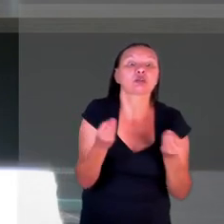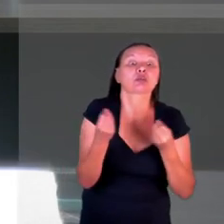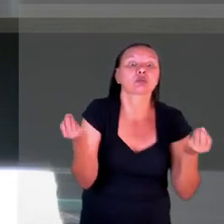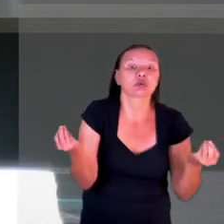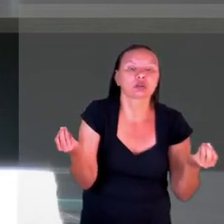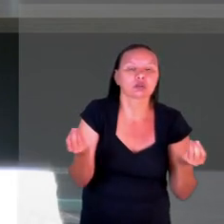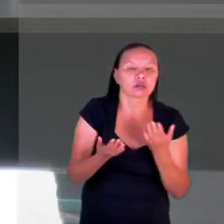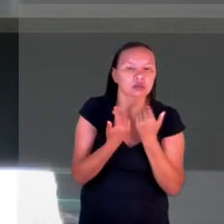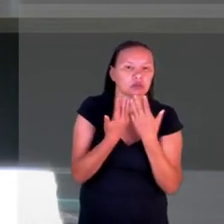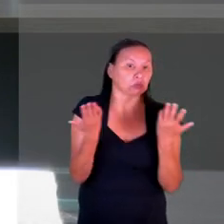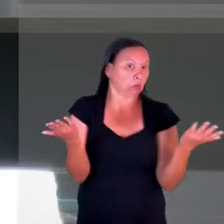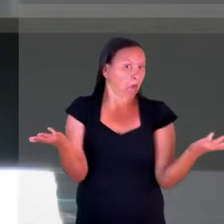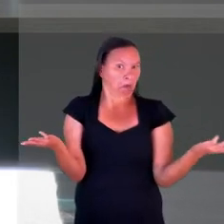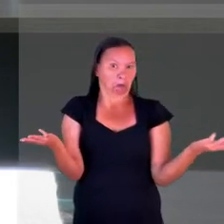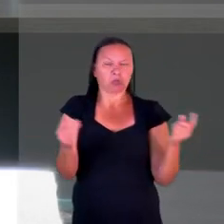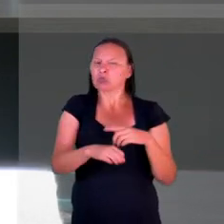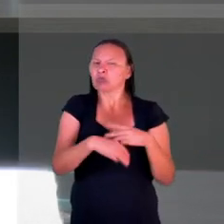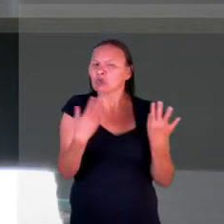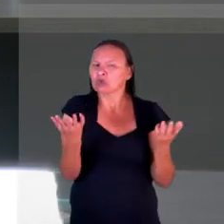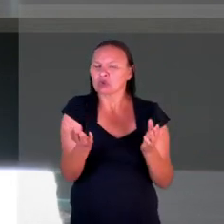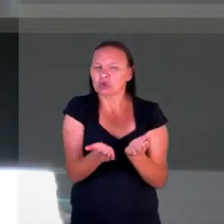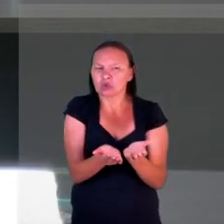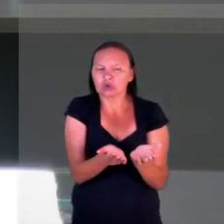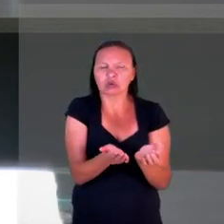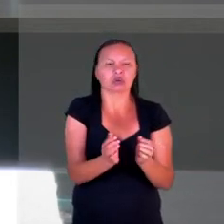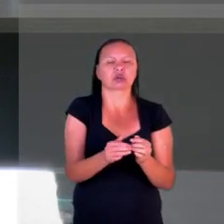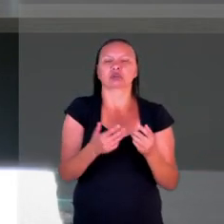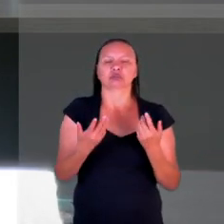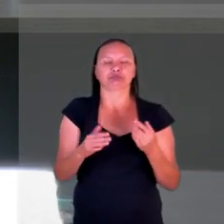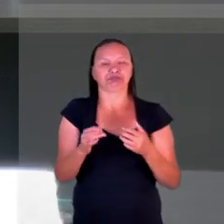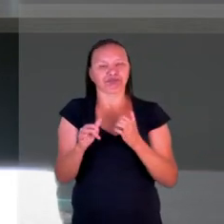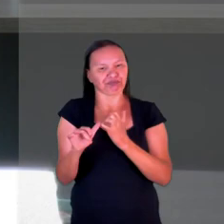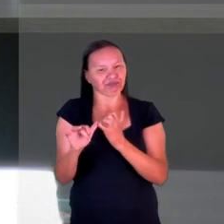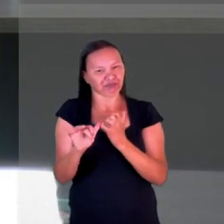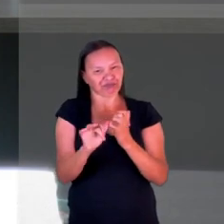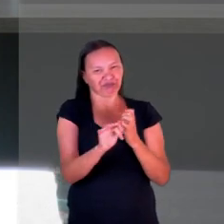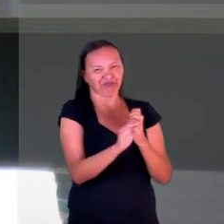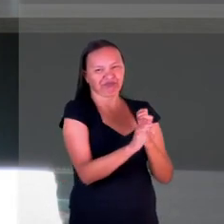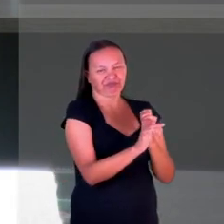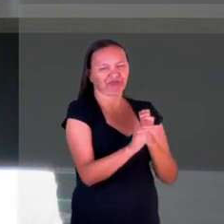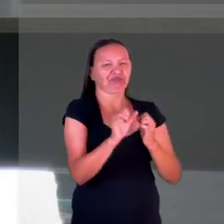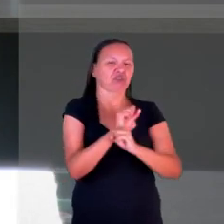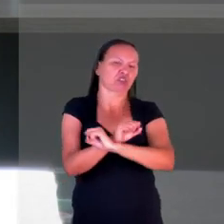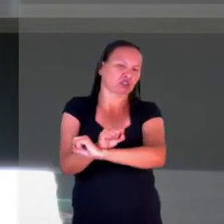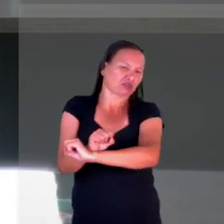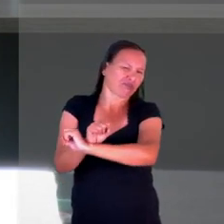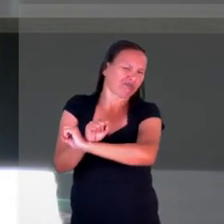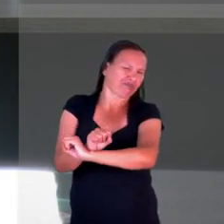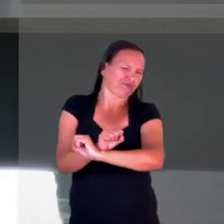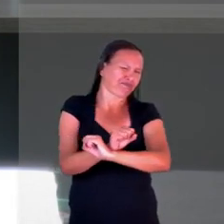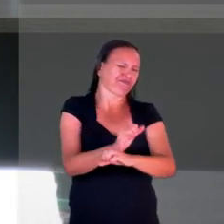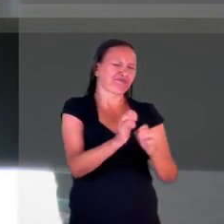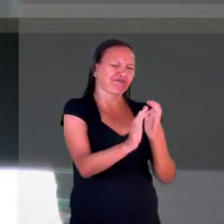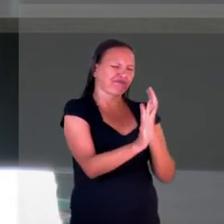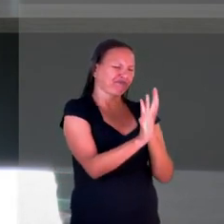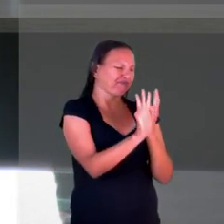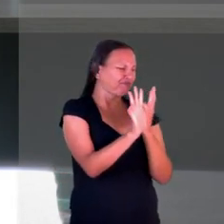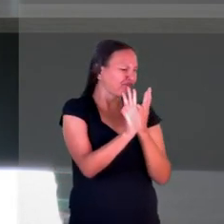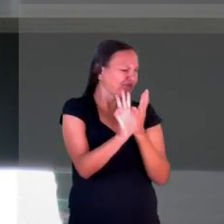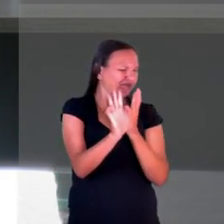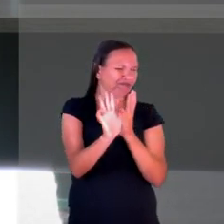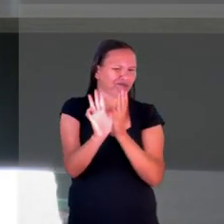a sobra e elas esperam horas a fio pelas sobras em filas imensas devido